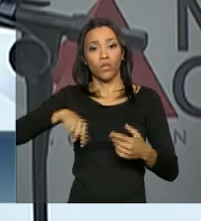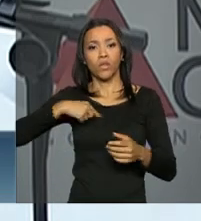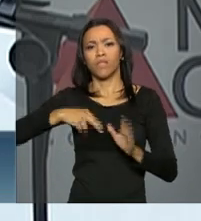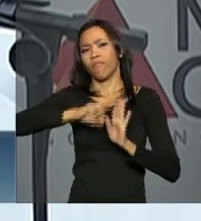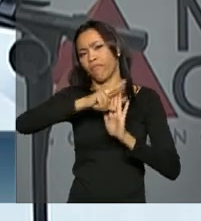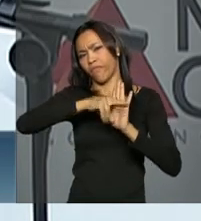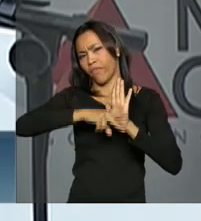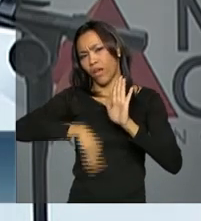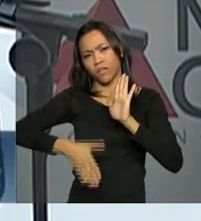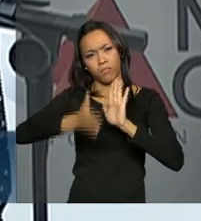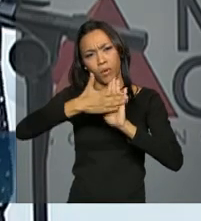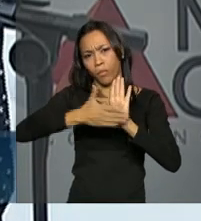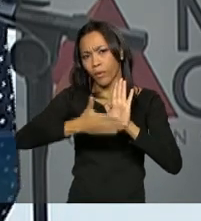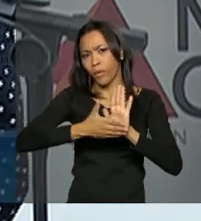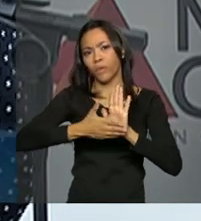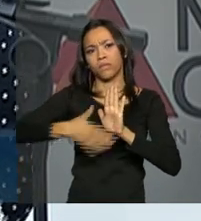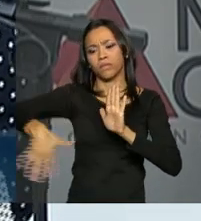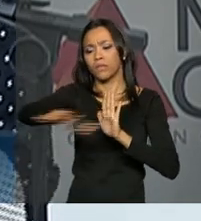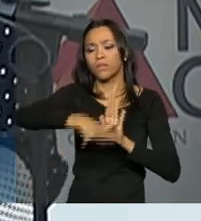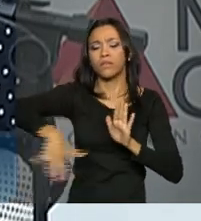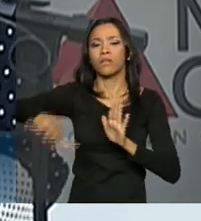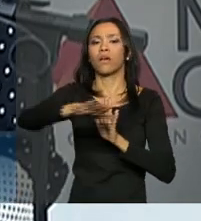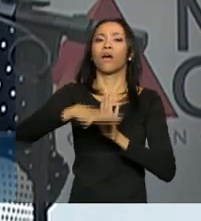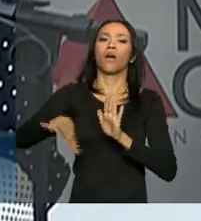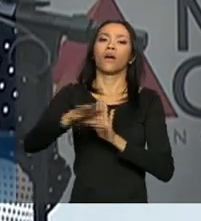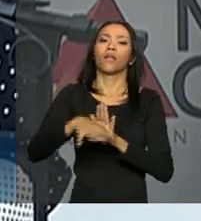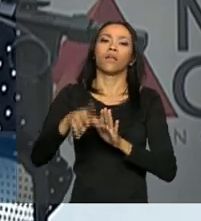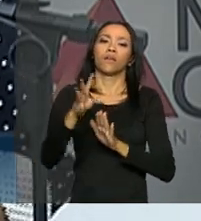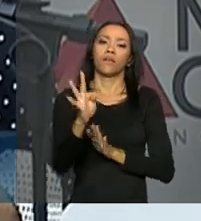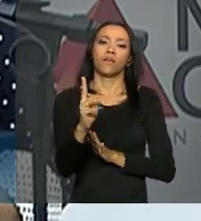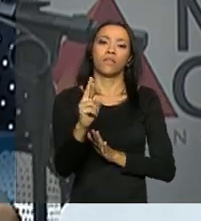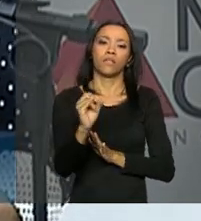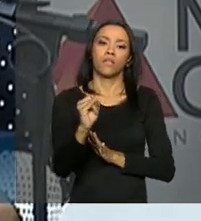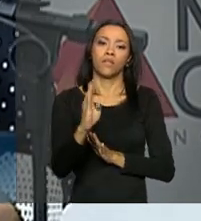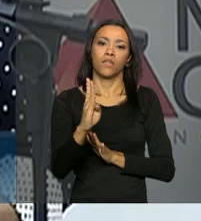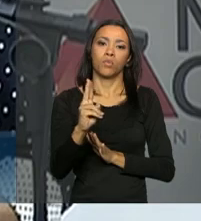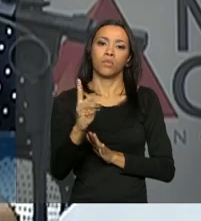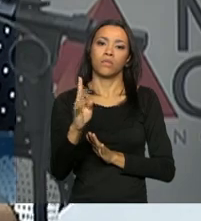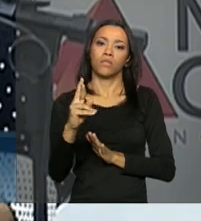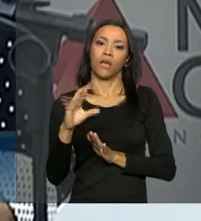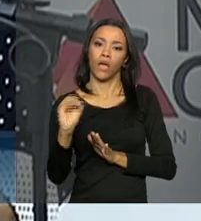campo tributário, no campo de regulação e principalmente